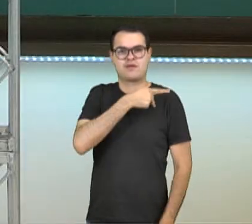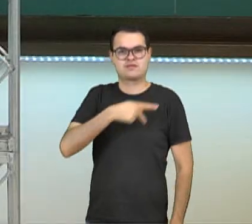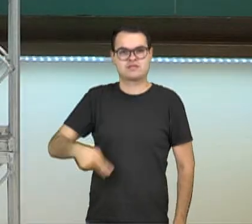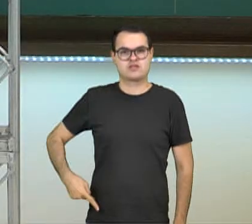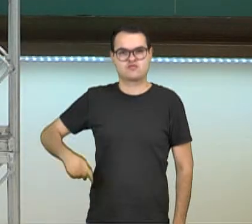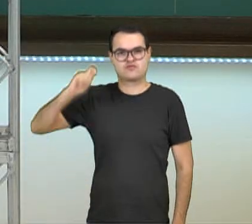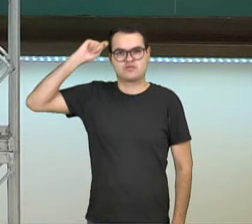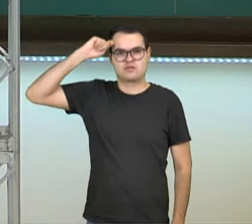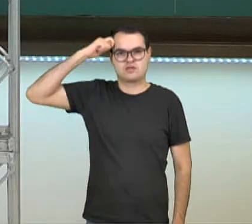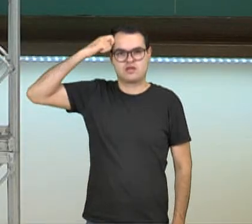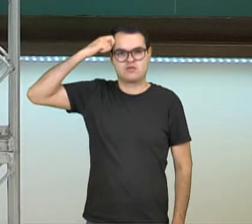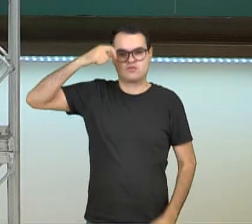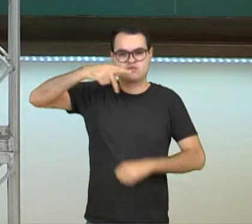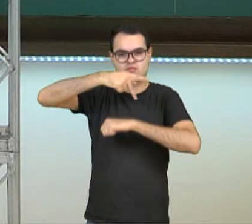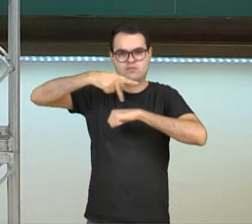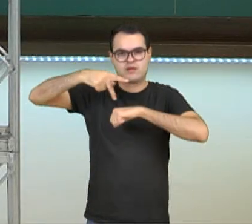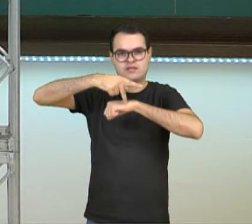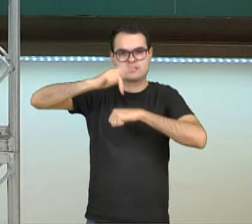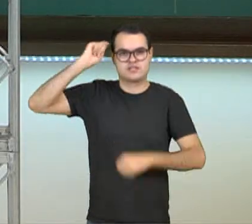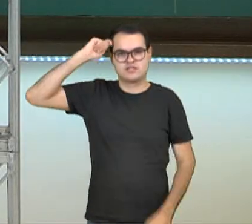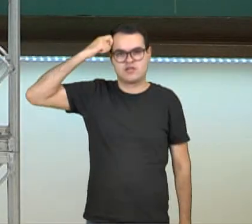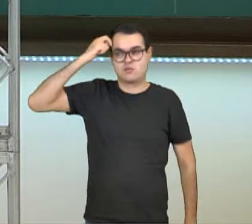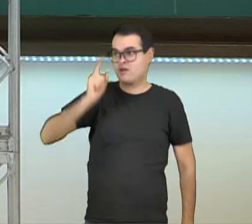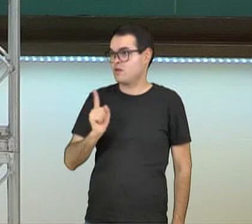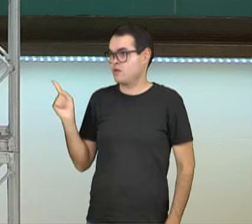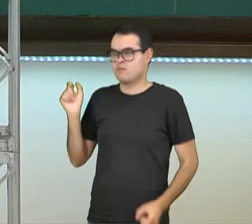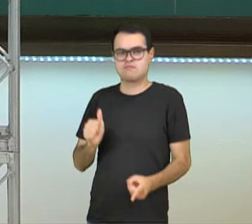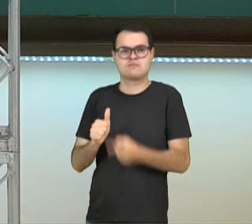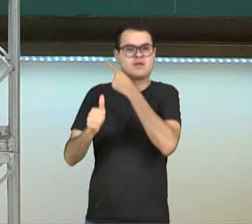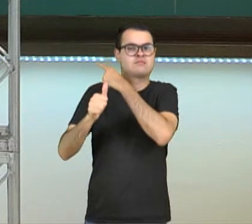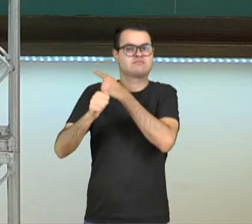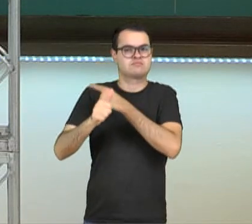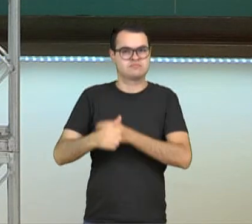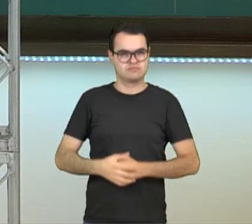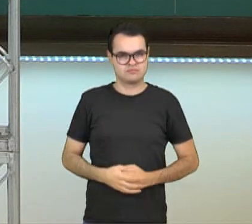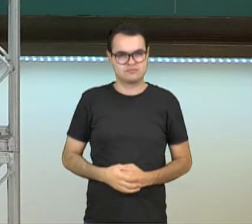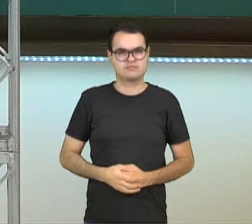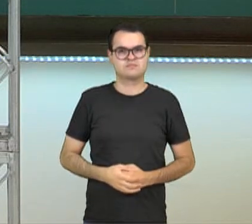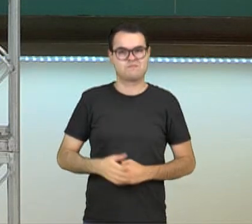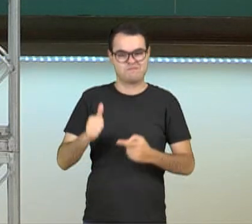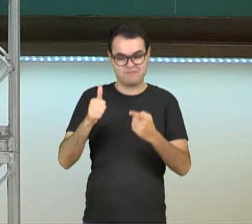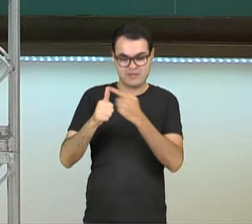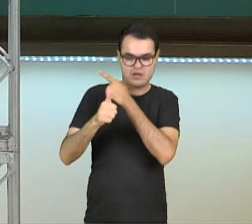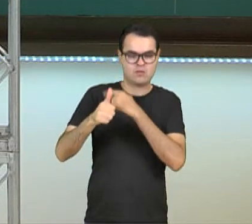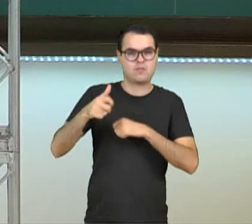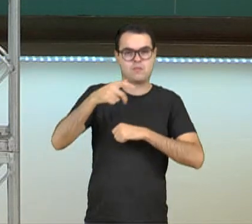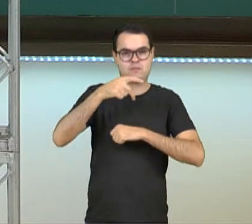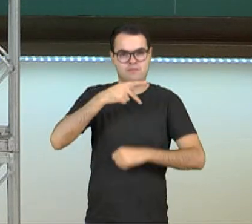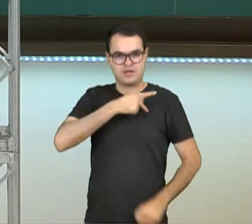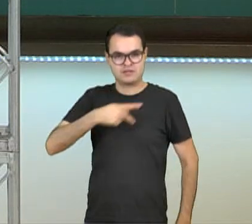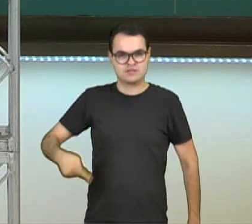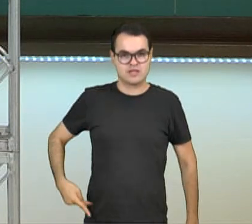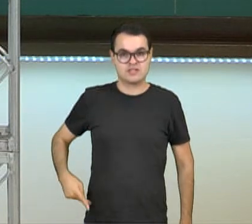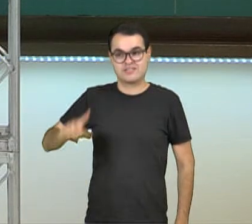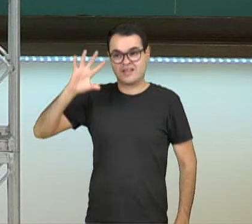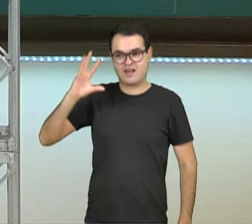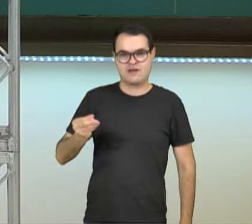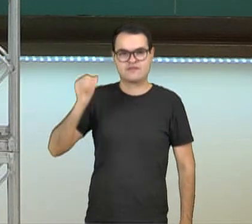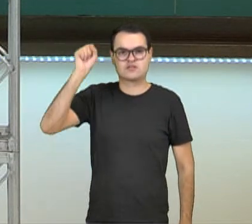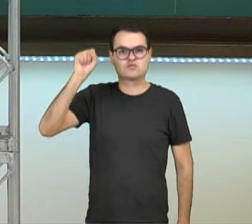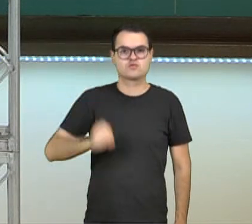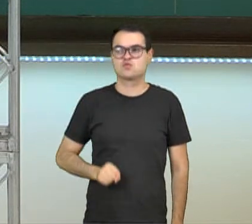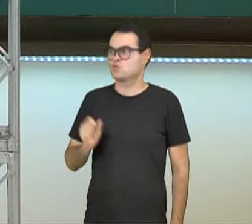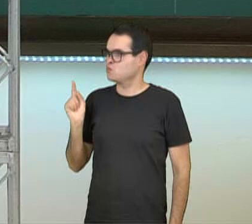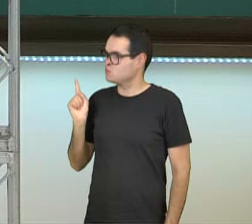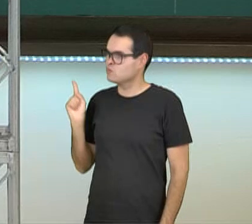presidente negro de um país de negros. Ele foi eleito o primeiro presidente negro da África do Sul. E